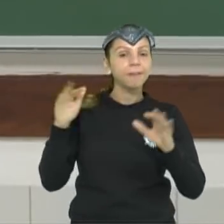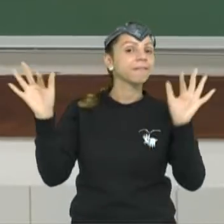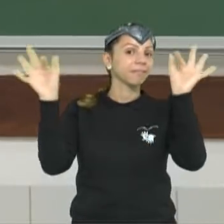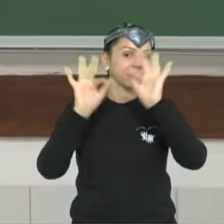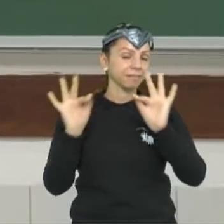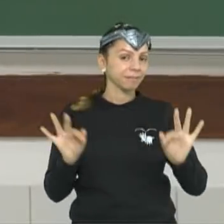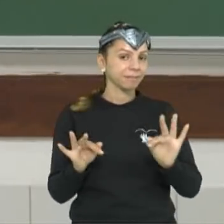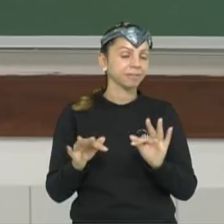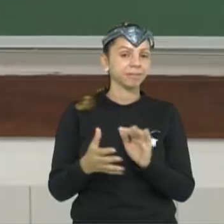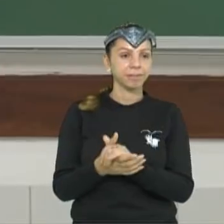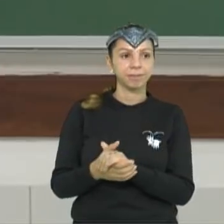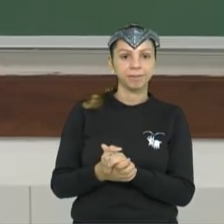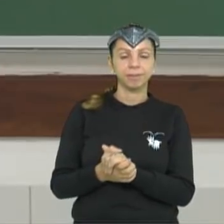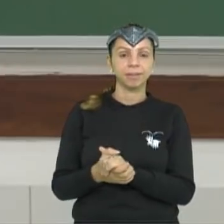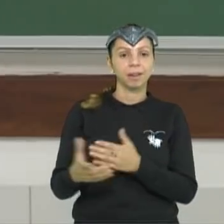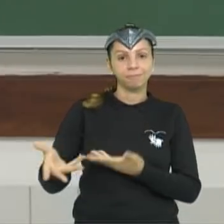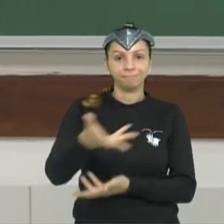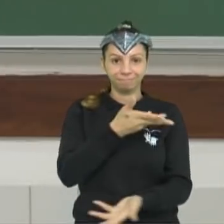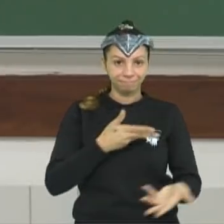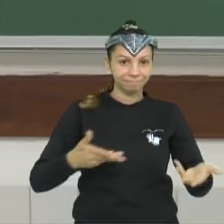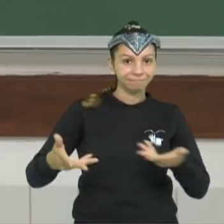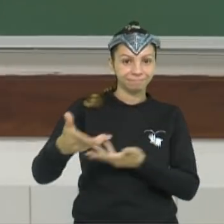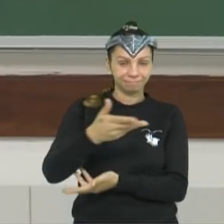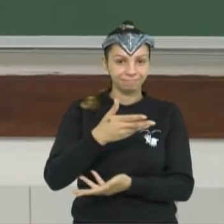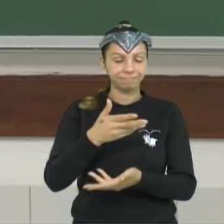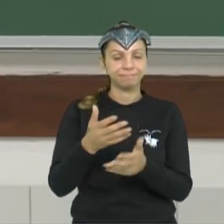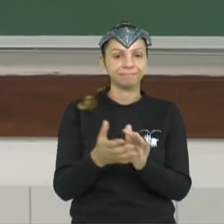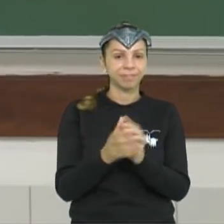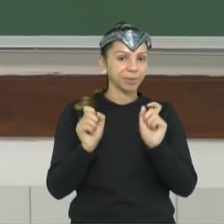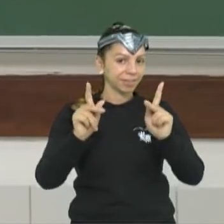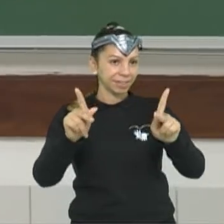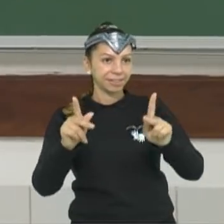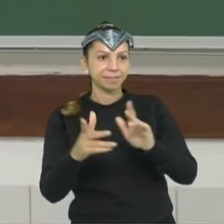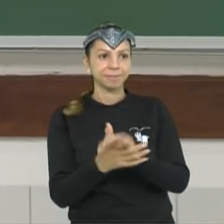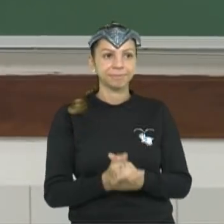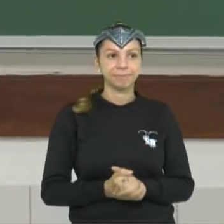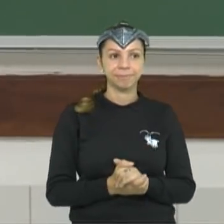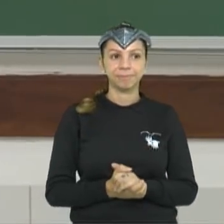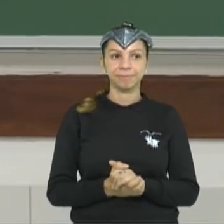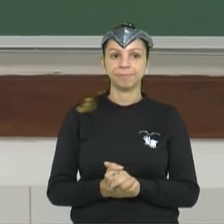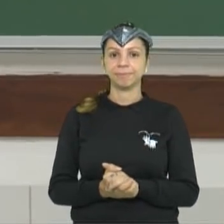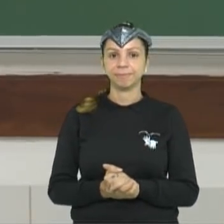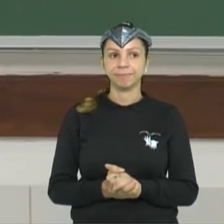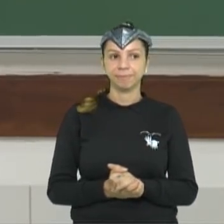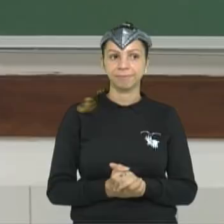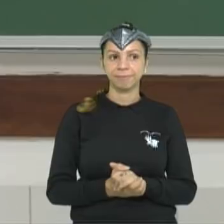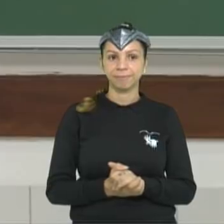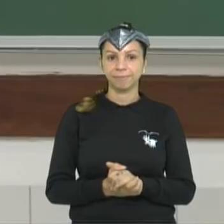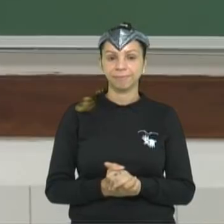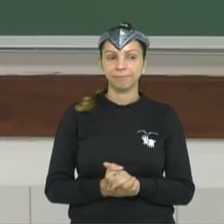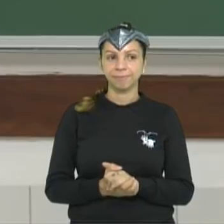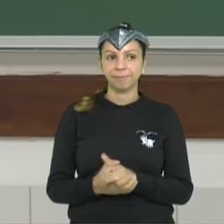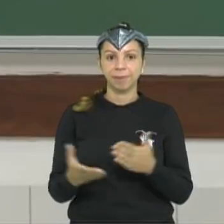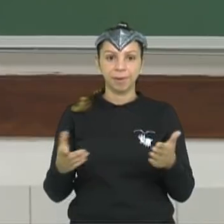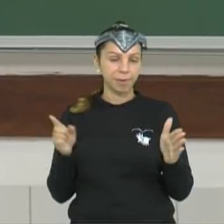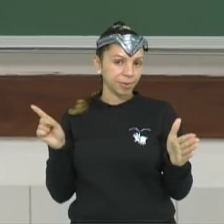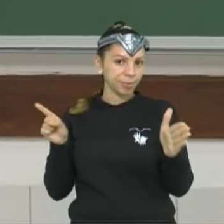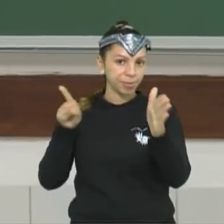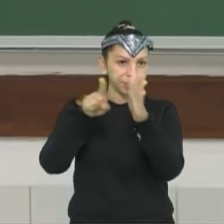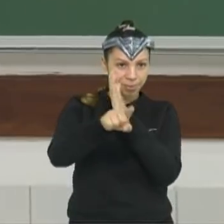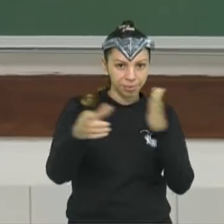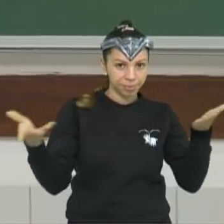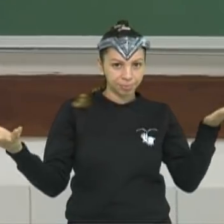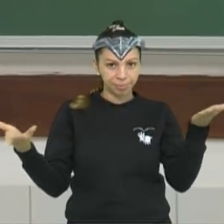ver. Compartilha, igual a teacher fez aqui com vocês, ok? Bom, vamos ao nosso quiz